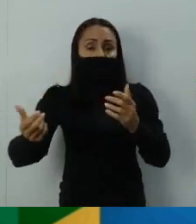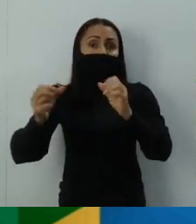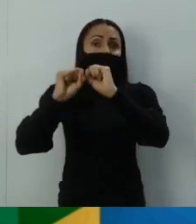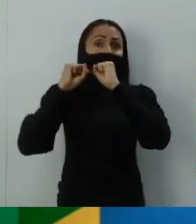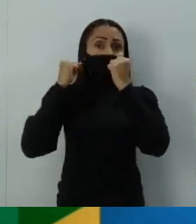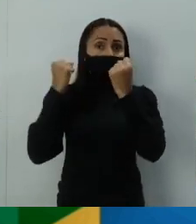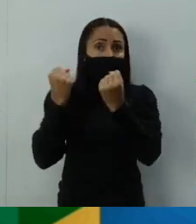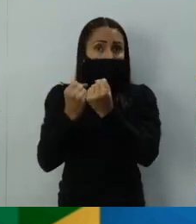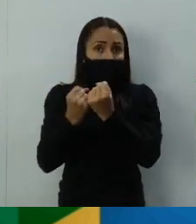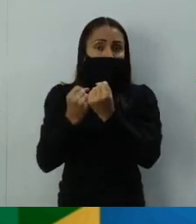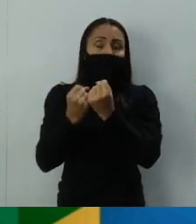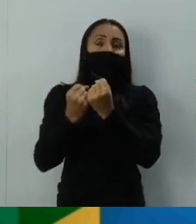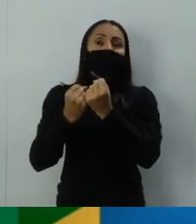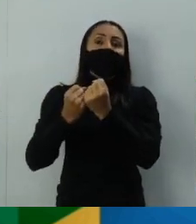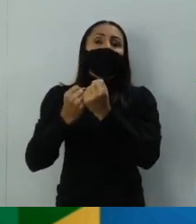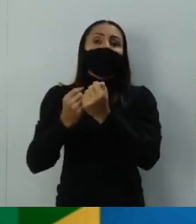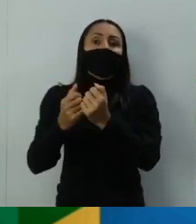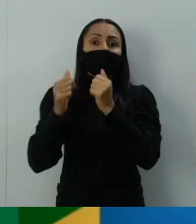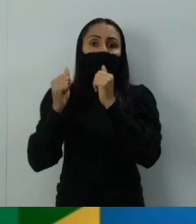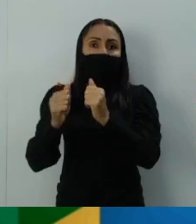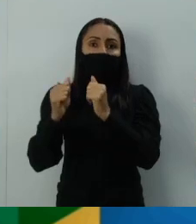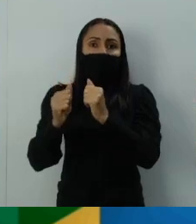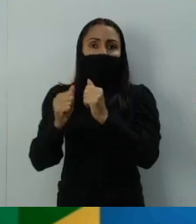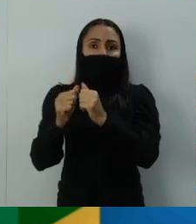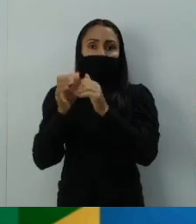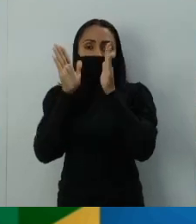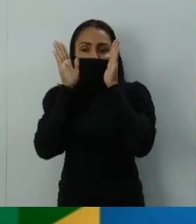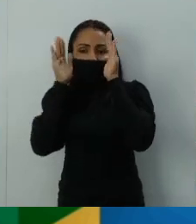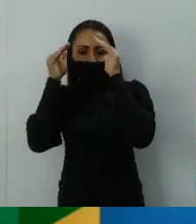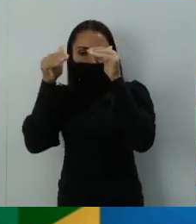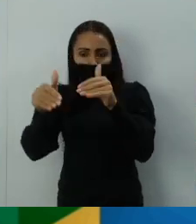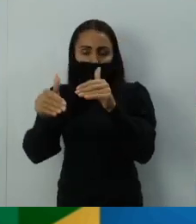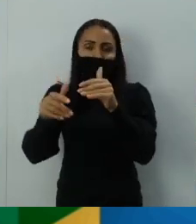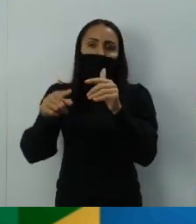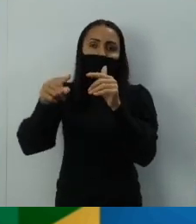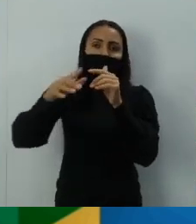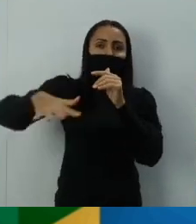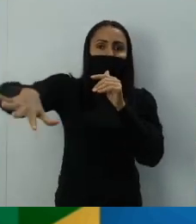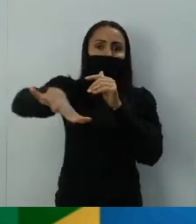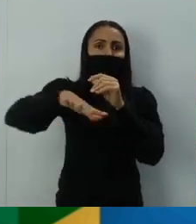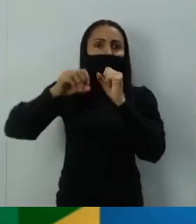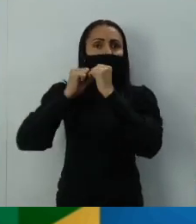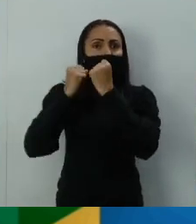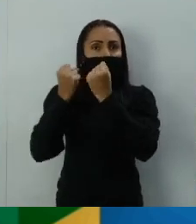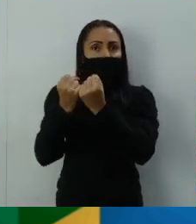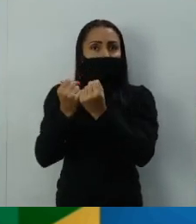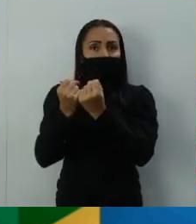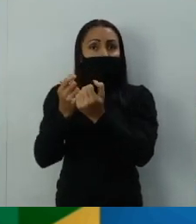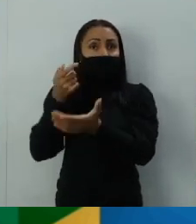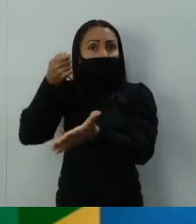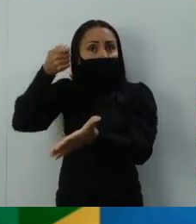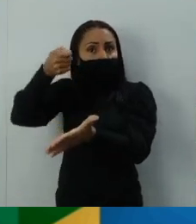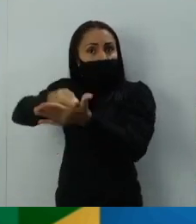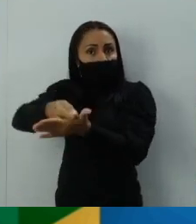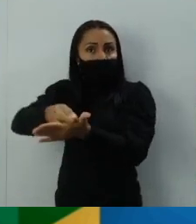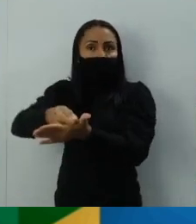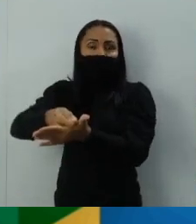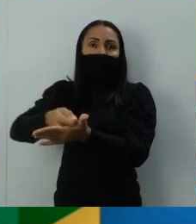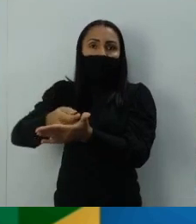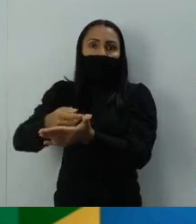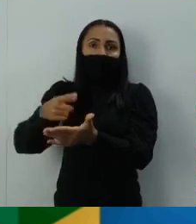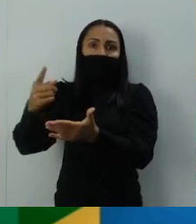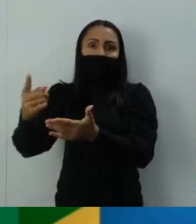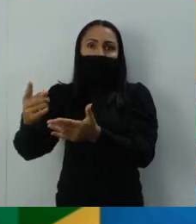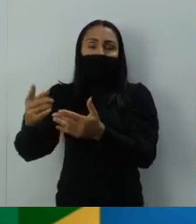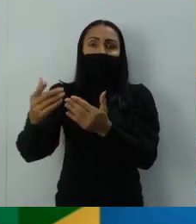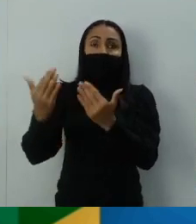pode, ao tentar dominar aquela sociedade, vai impor em relação a outros,